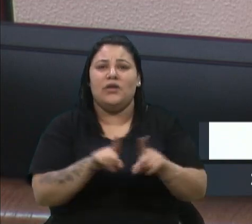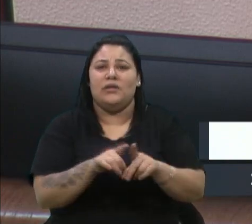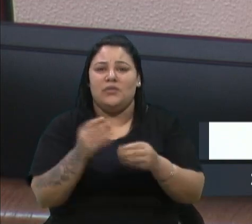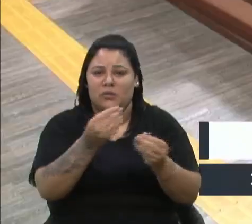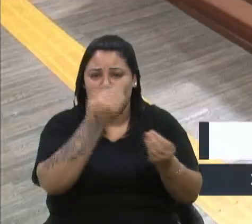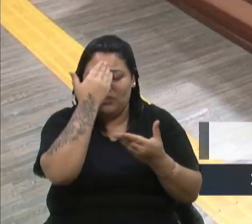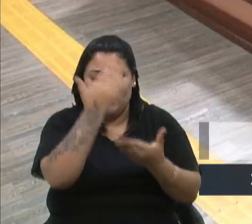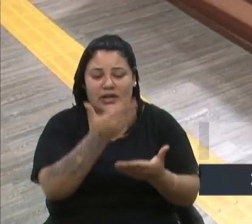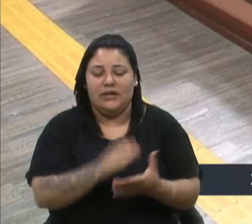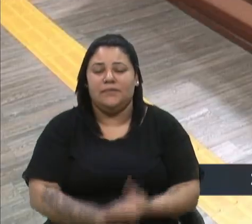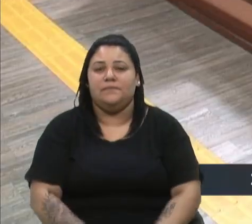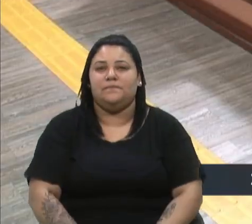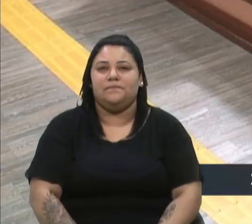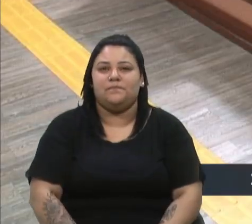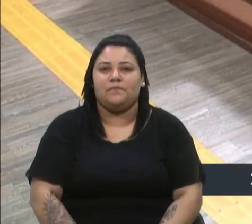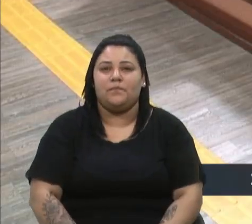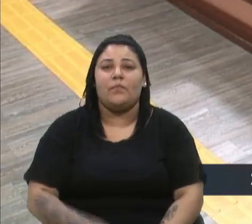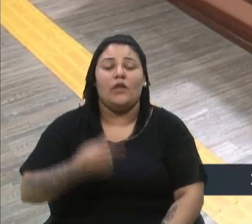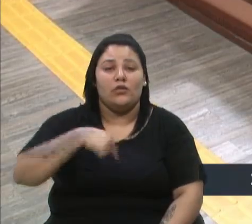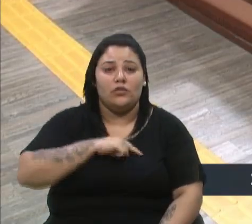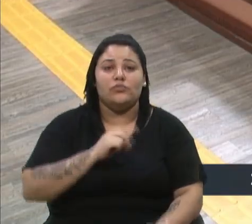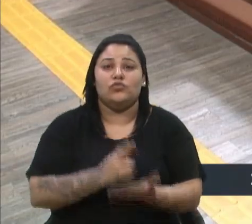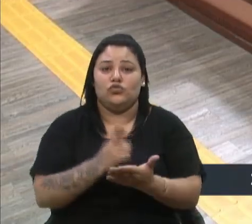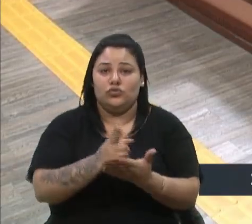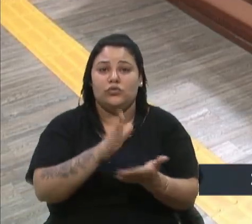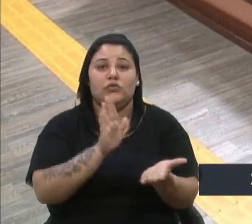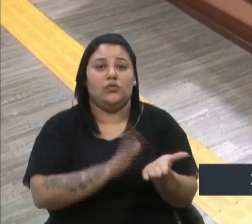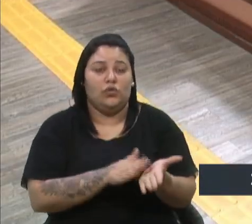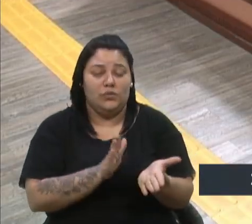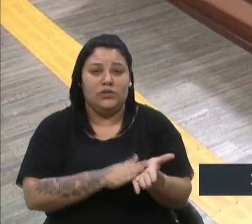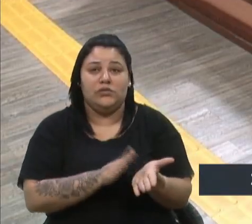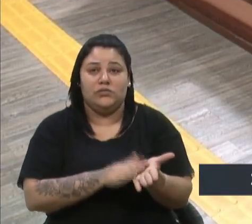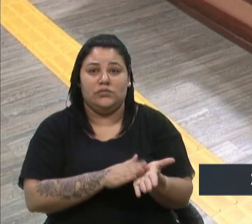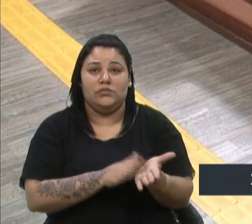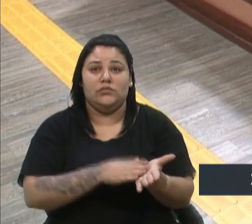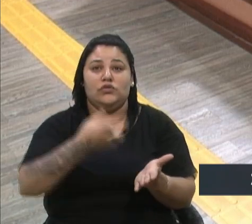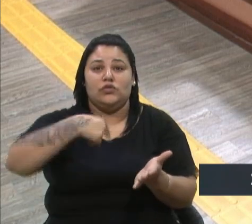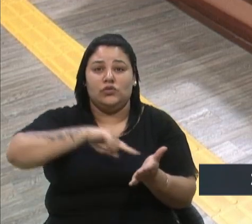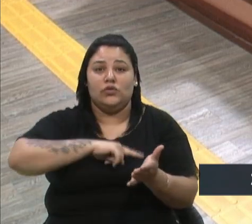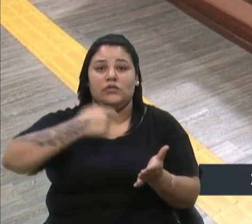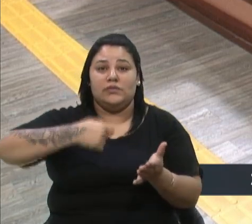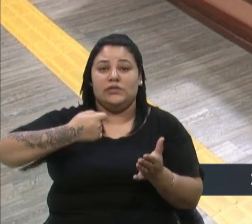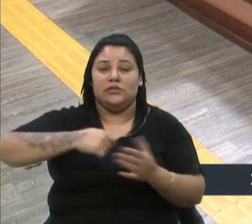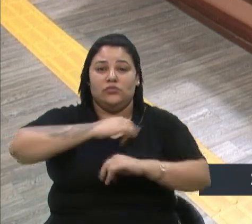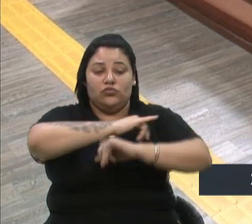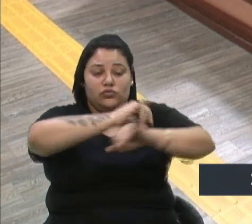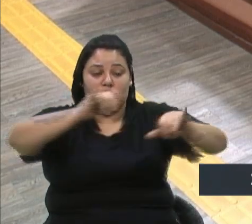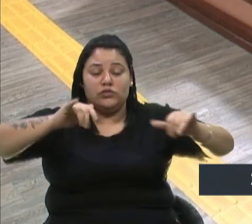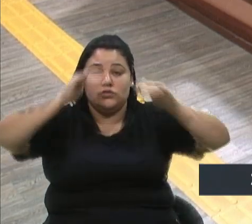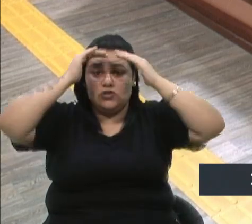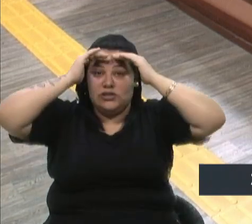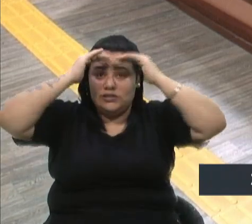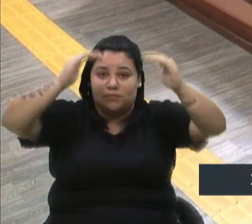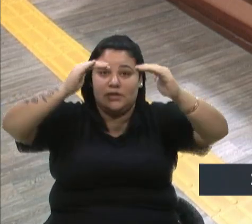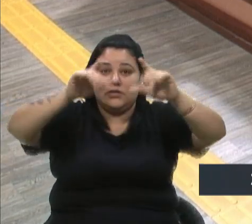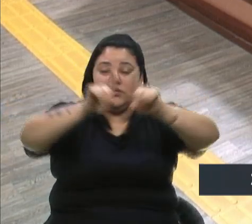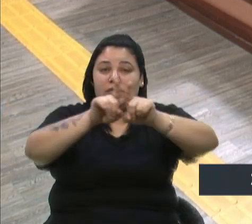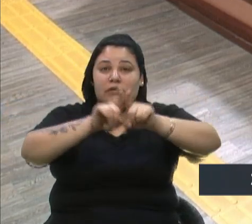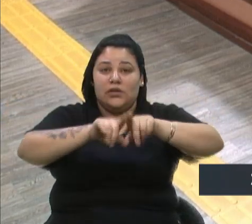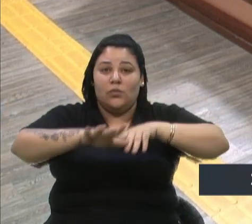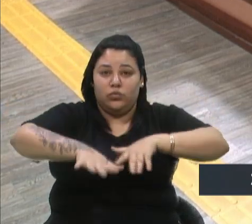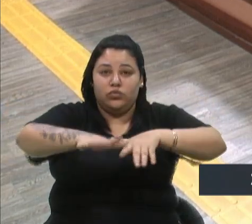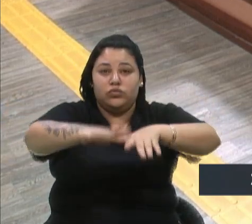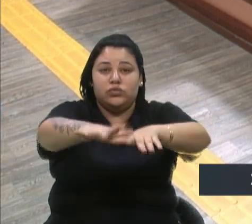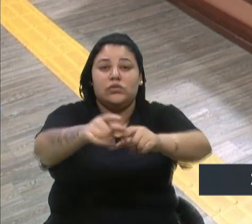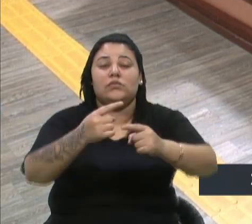obrigado. E nós vamos seguir cobrando. Nós precisamos de uma campanha maciça de respeito no trânsito,